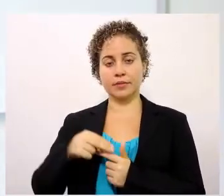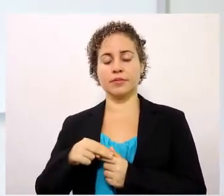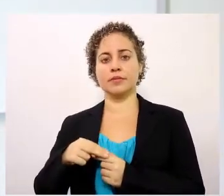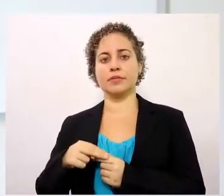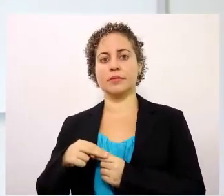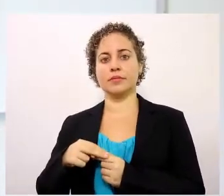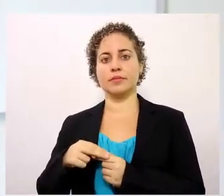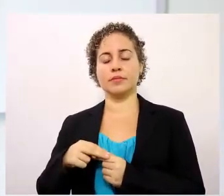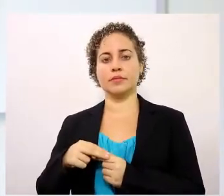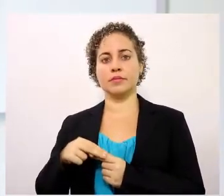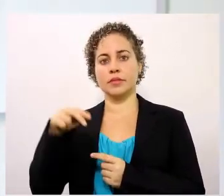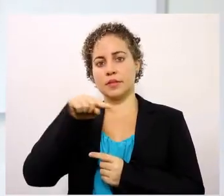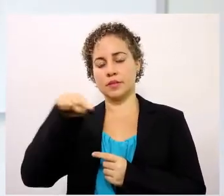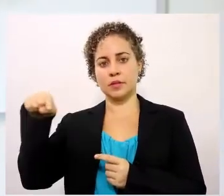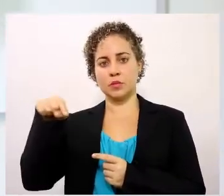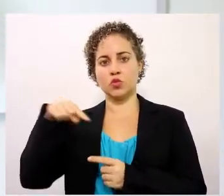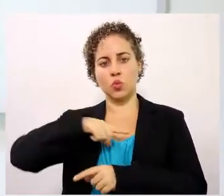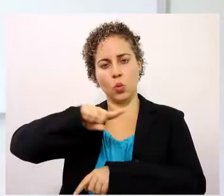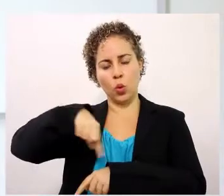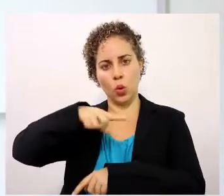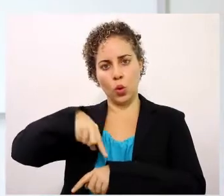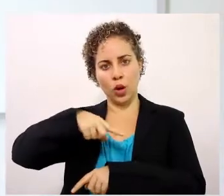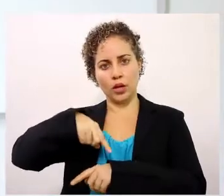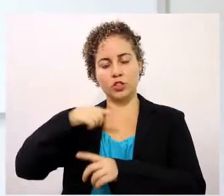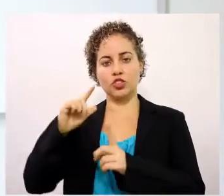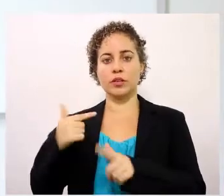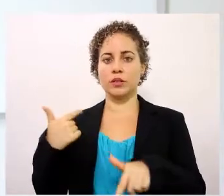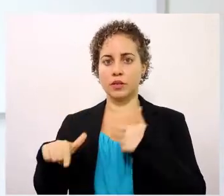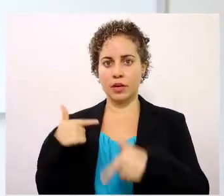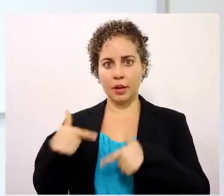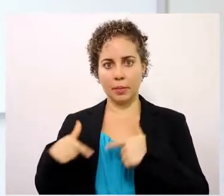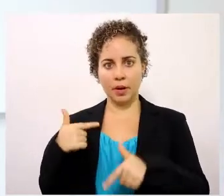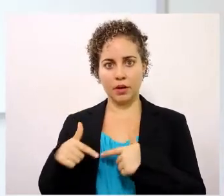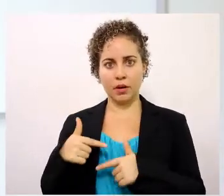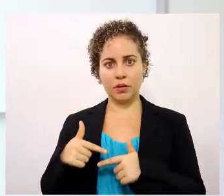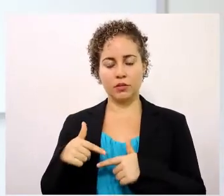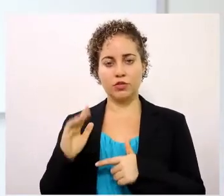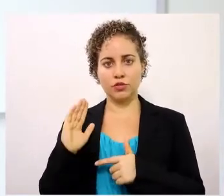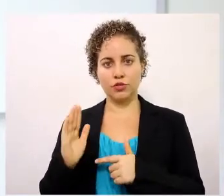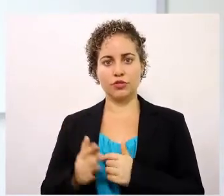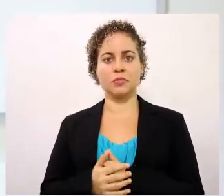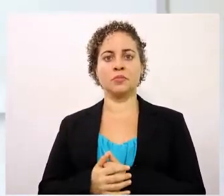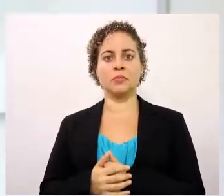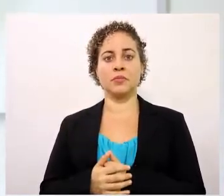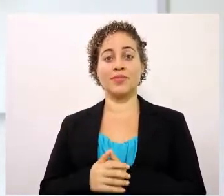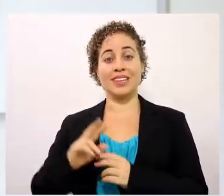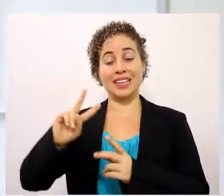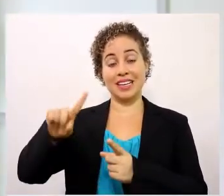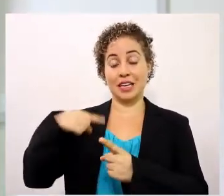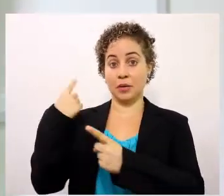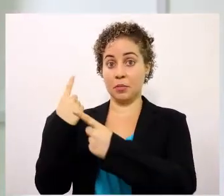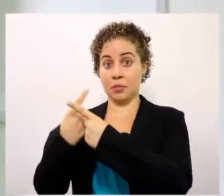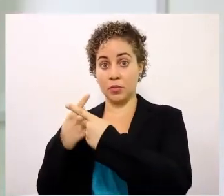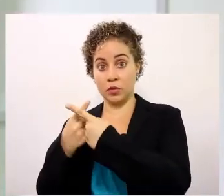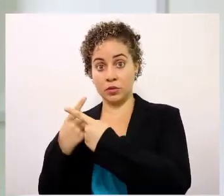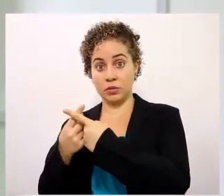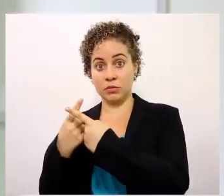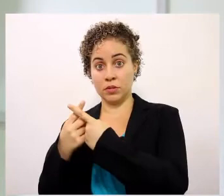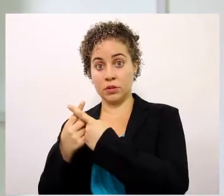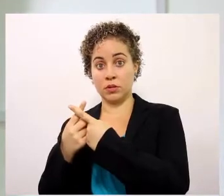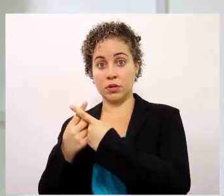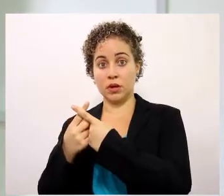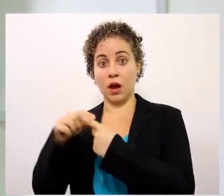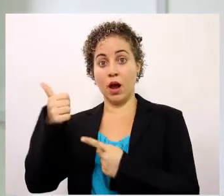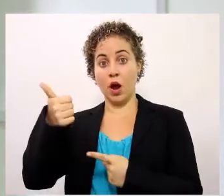sobre as horas totais trabalhadas no período em questão, que multiplica